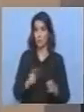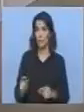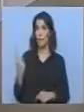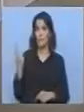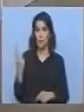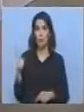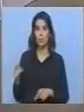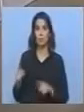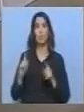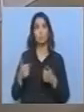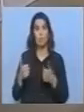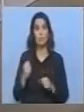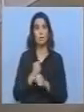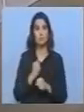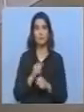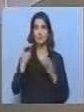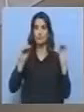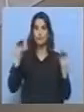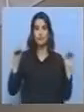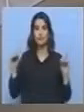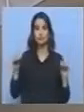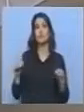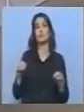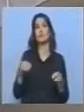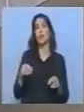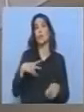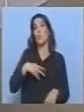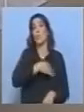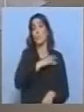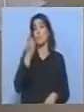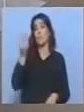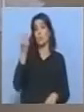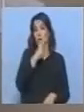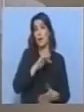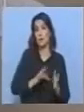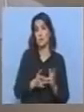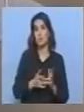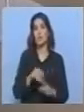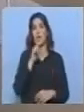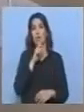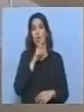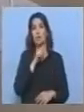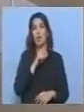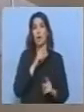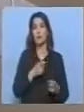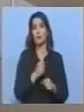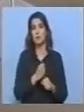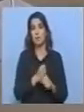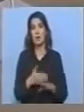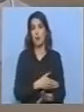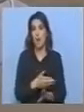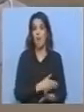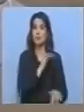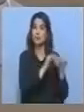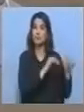começou bem a fazer o trabalho. Coimbra tem o prestígio que tem no Brasil, que lhe permite também ter começado esse trabalho